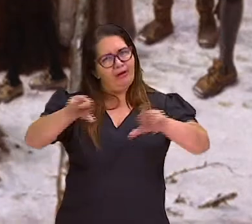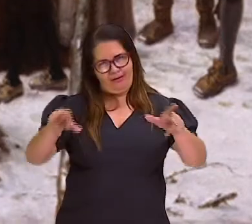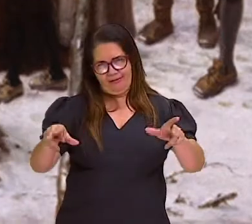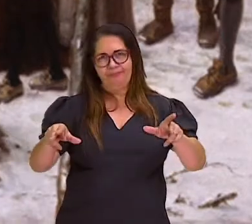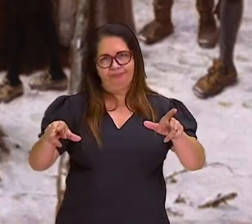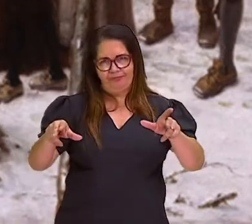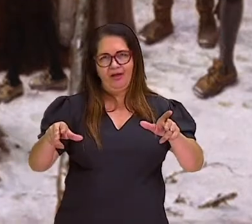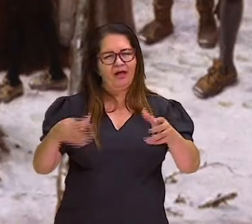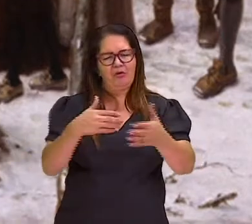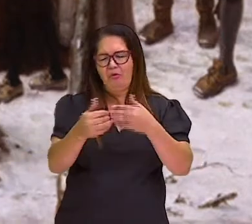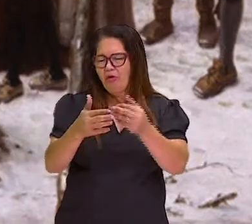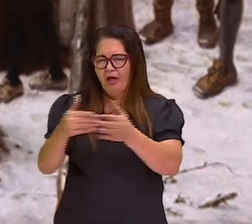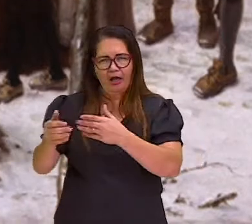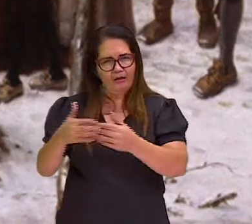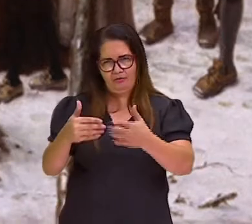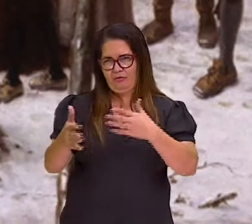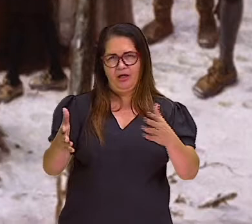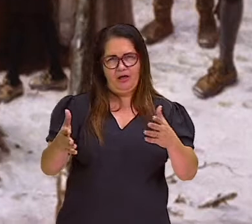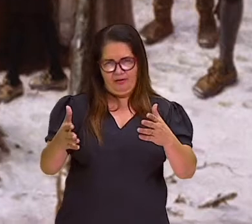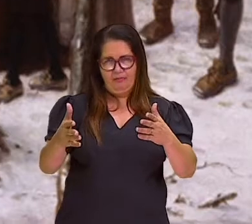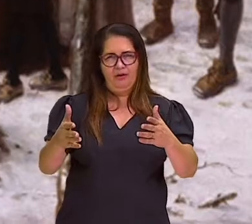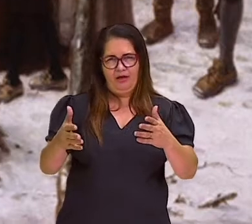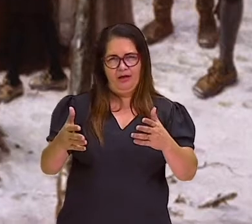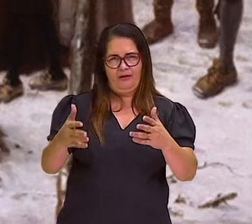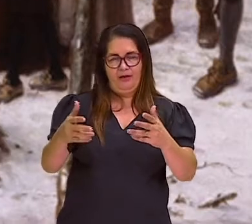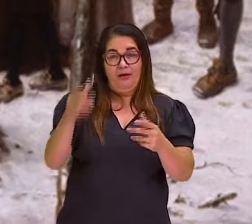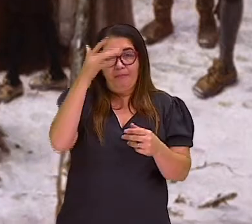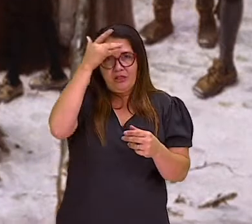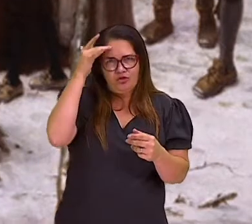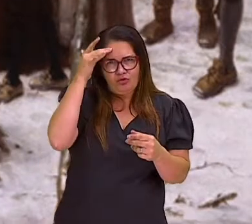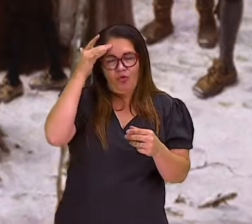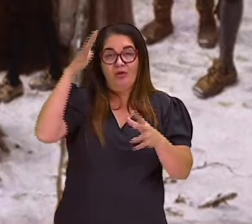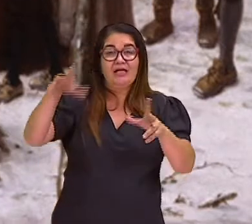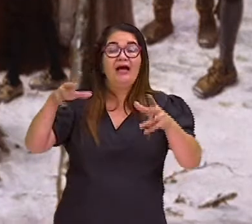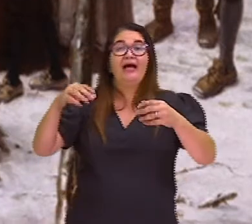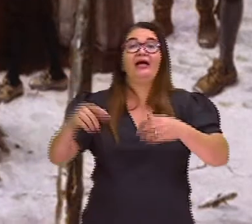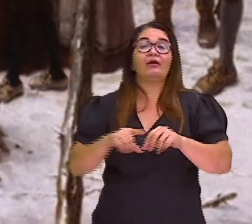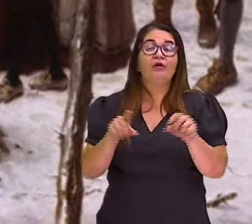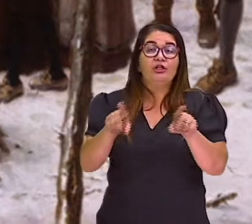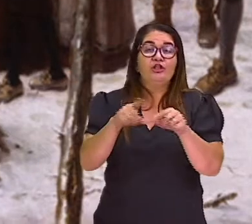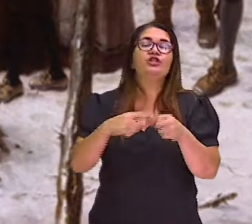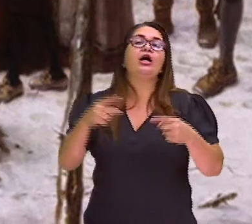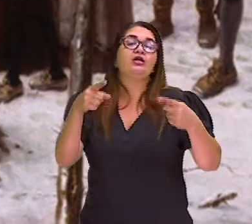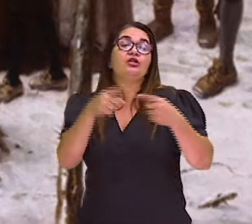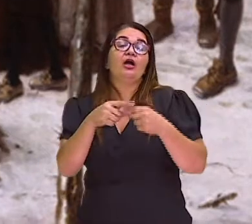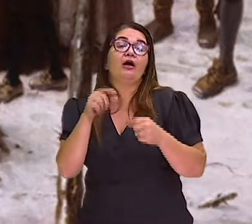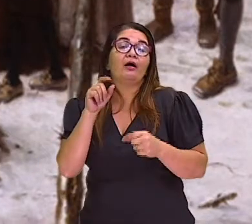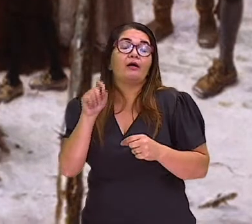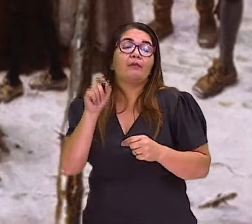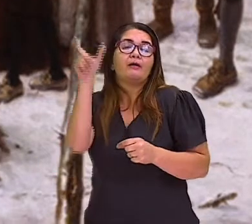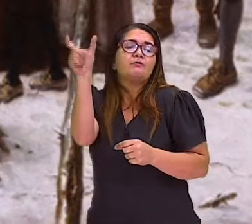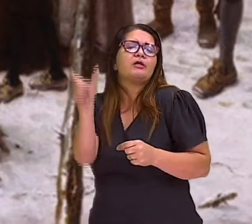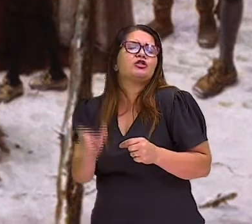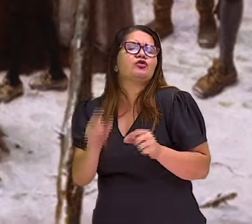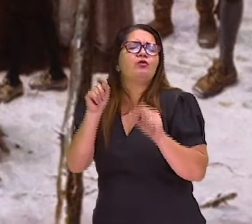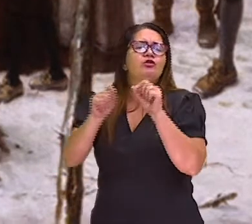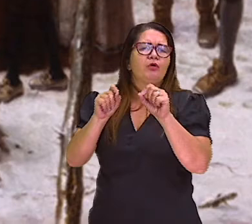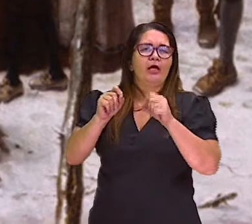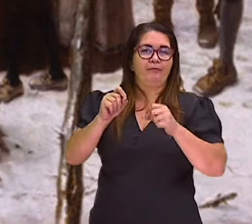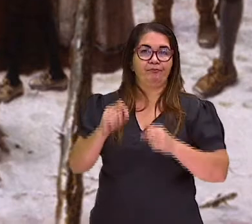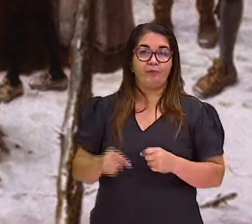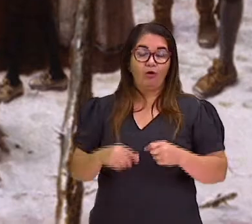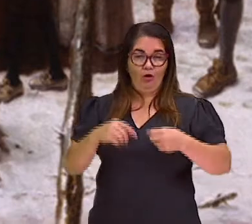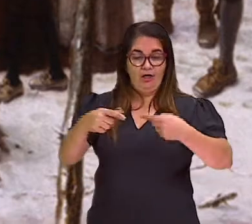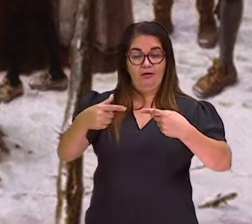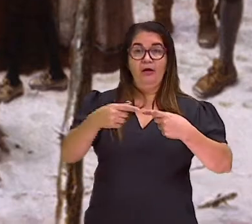foi enviado para a América. Entre elas, órfãos, mulheres dispostas a serem vendidas como